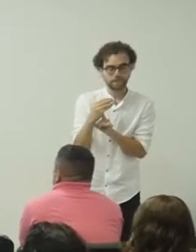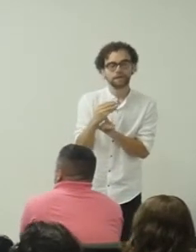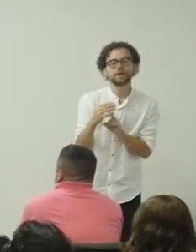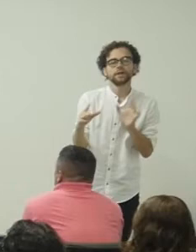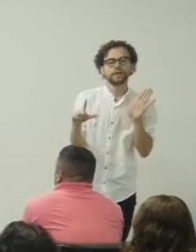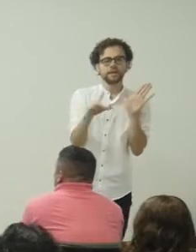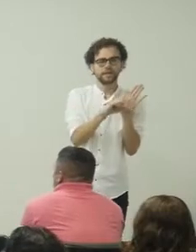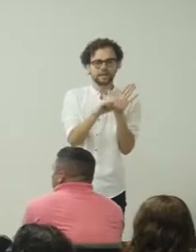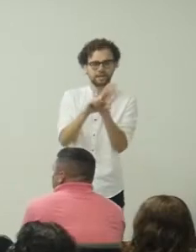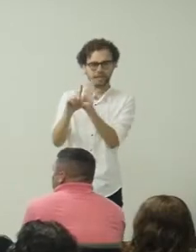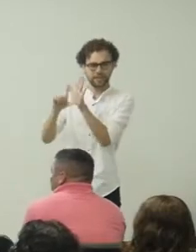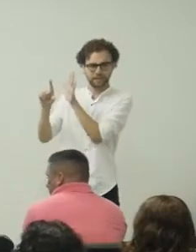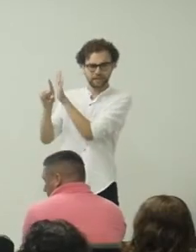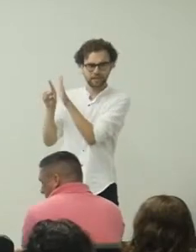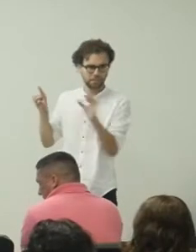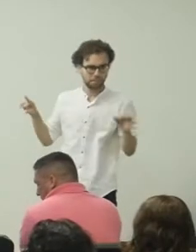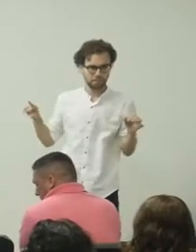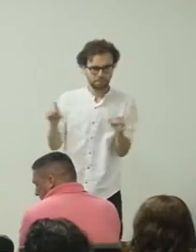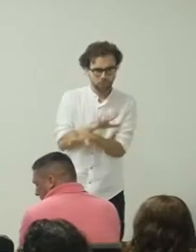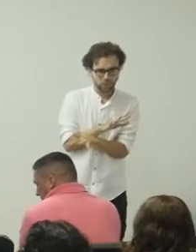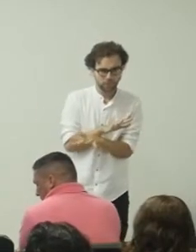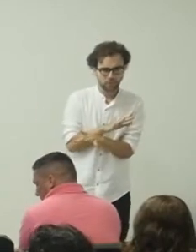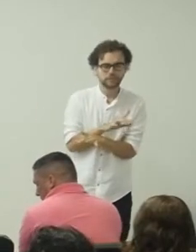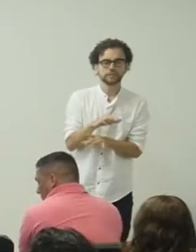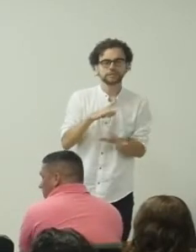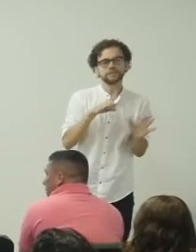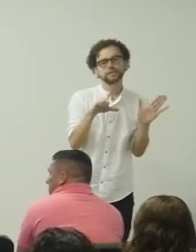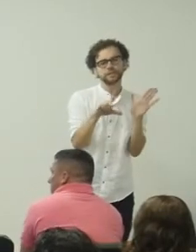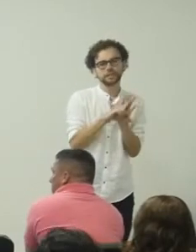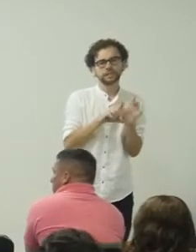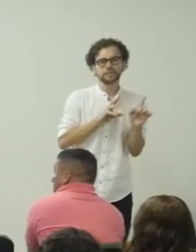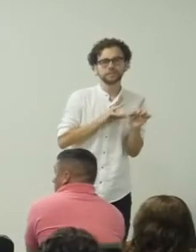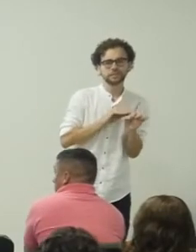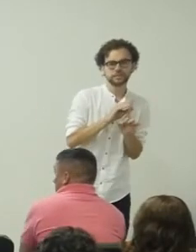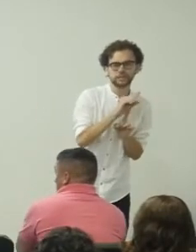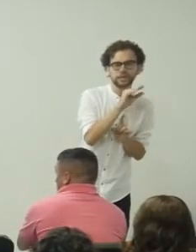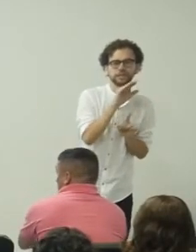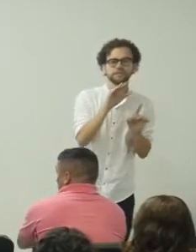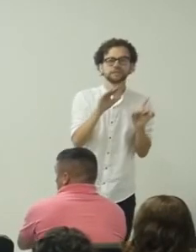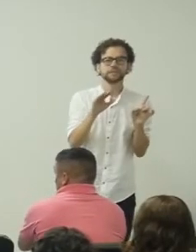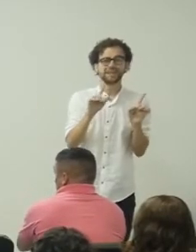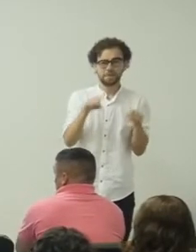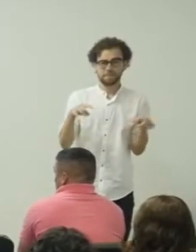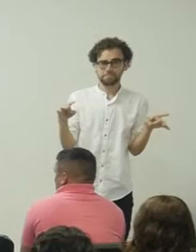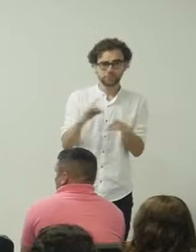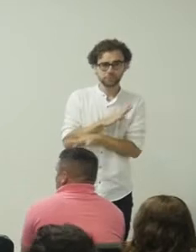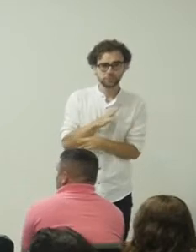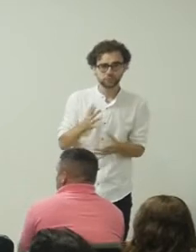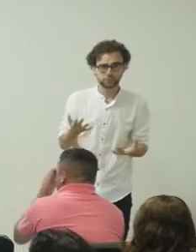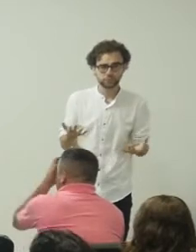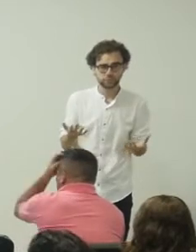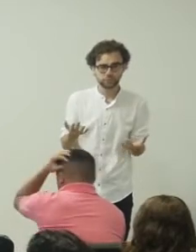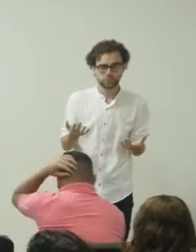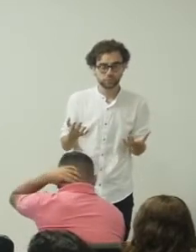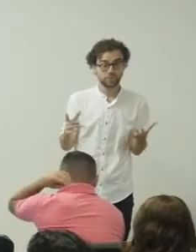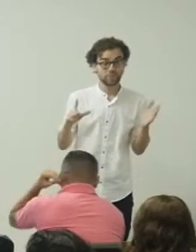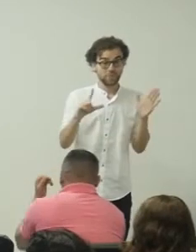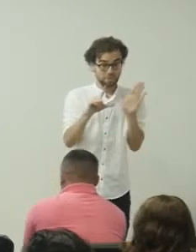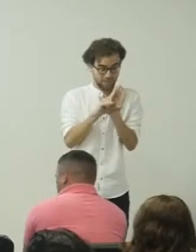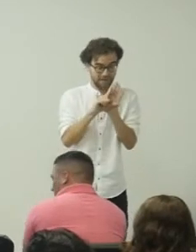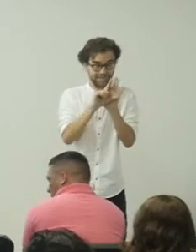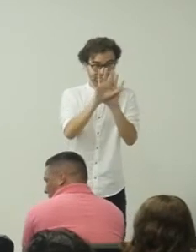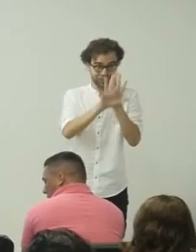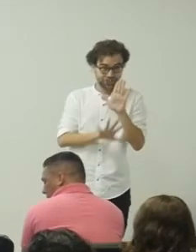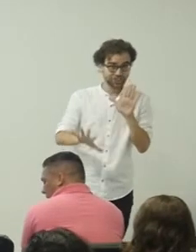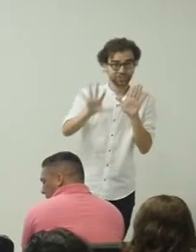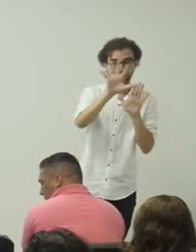suficientes? As leis todas, né, que a gente tem aí, a lei de assédio, a lei, será que elas são suficientes? Uma lei geral